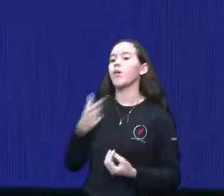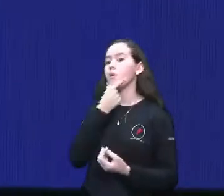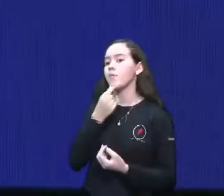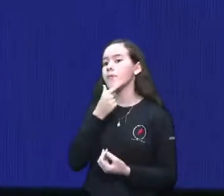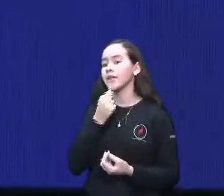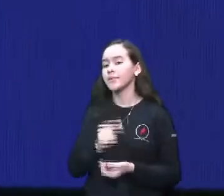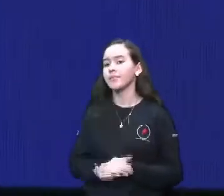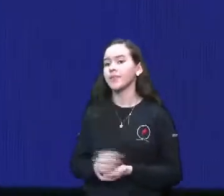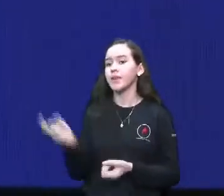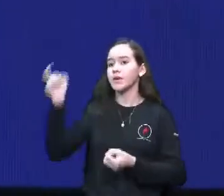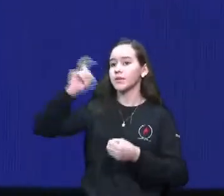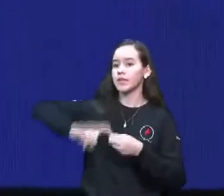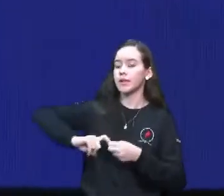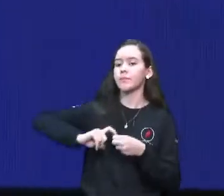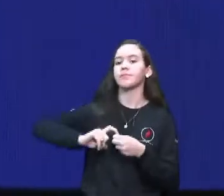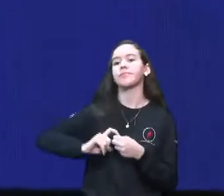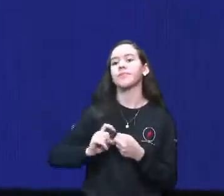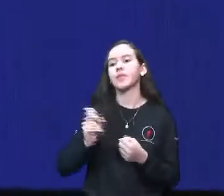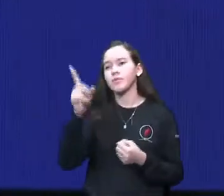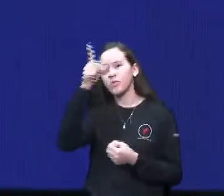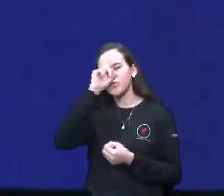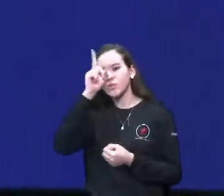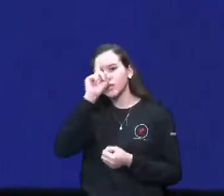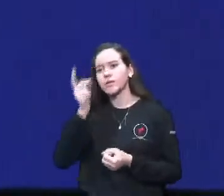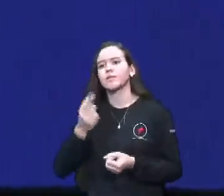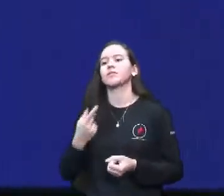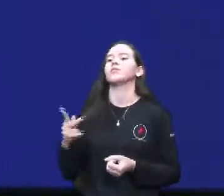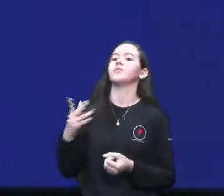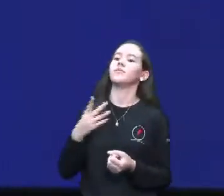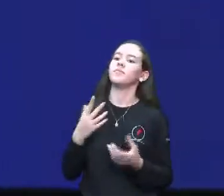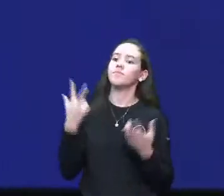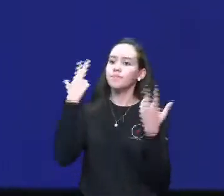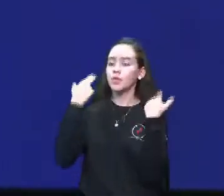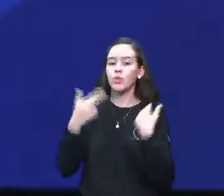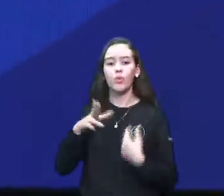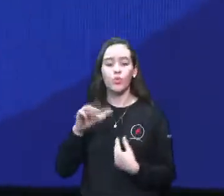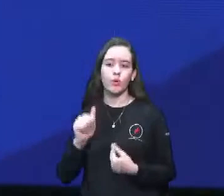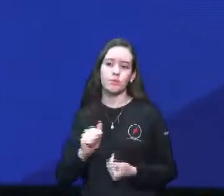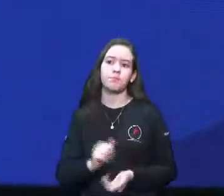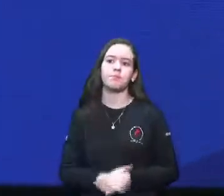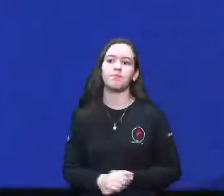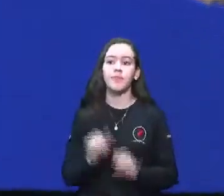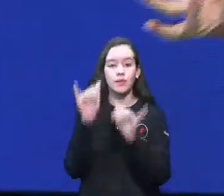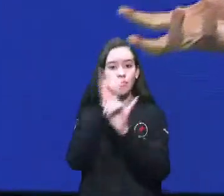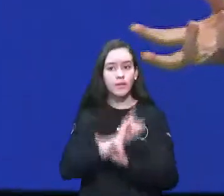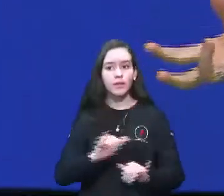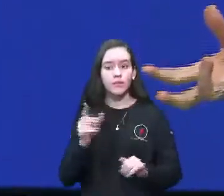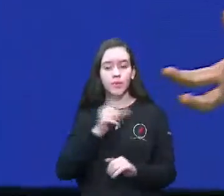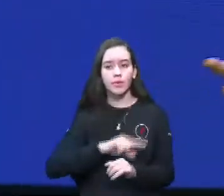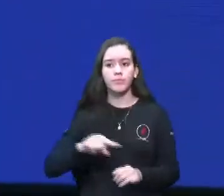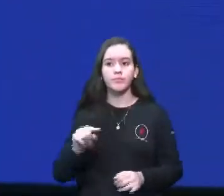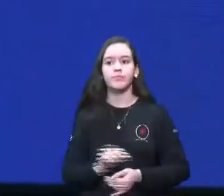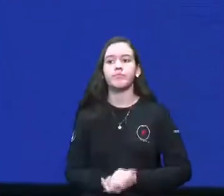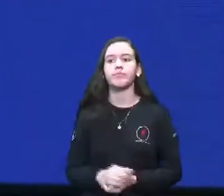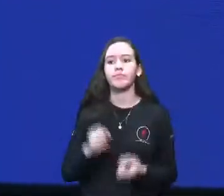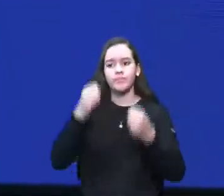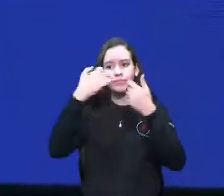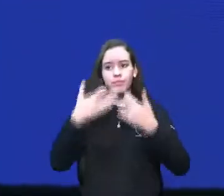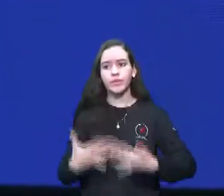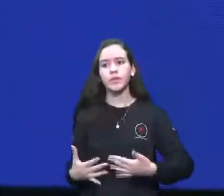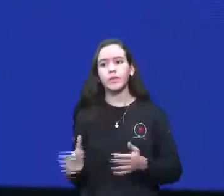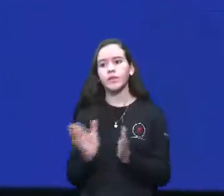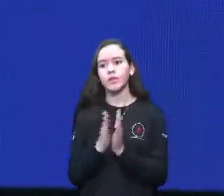Senhor o darei por todos os dias da sua vida, e sobre a sua cabeça não passará navalha. Deixa eu dizer uma coisa para você, traduzindo para o século 21 a oração de